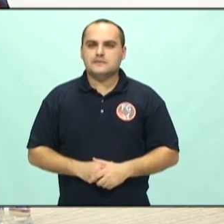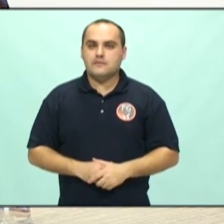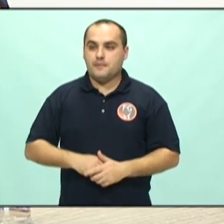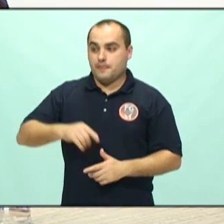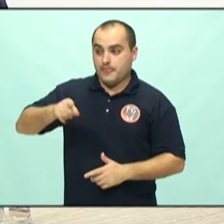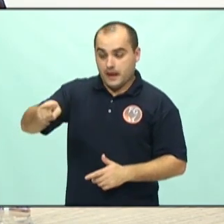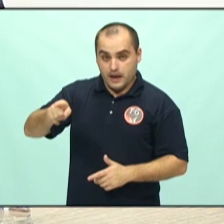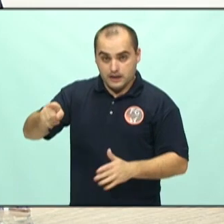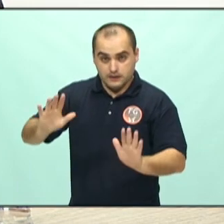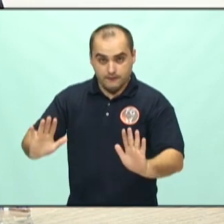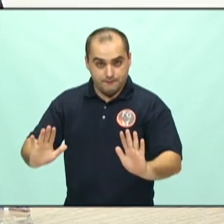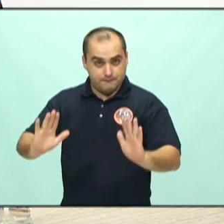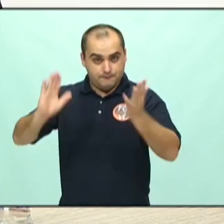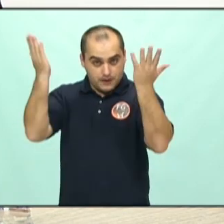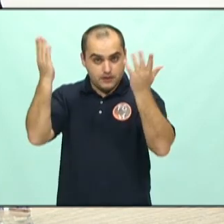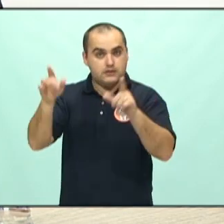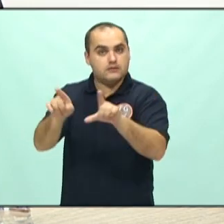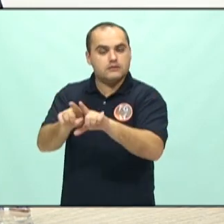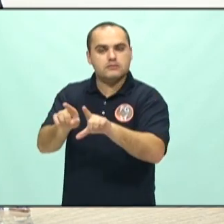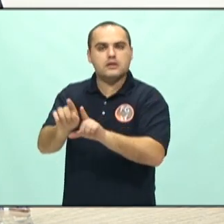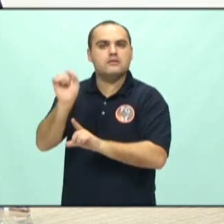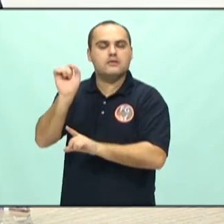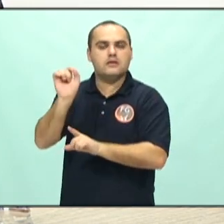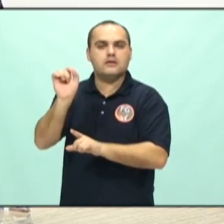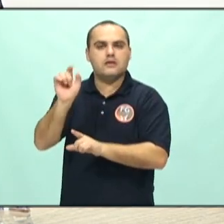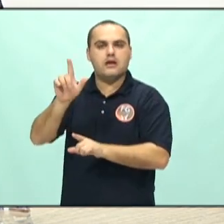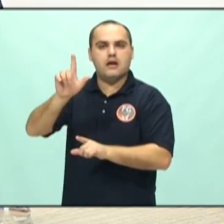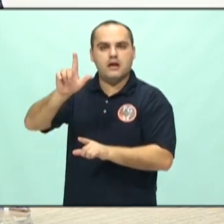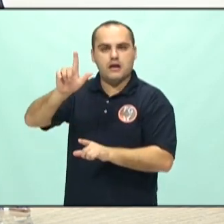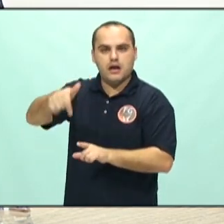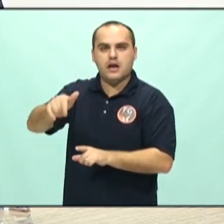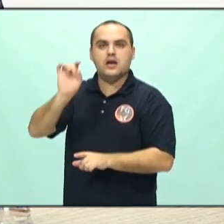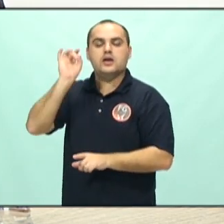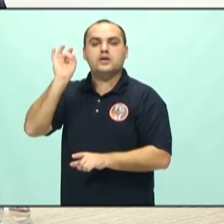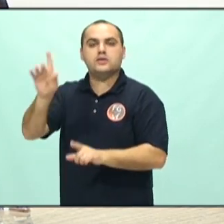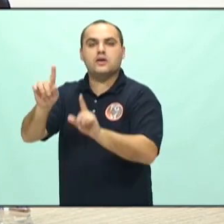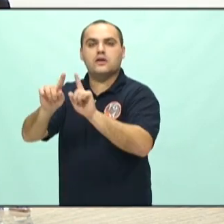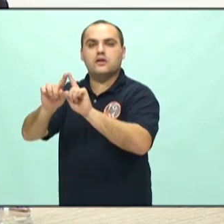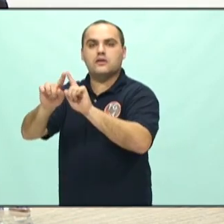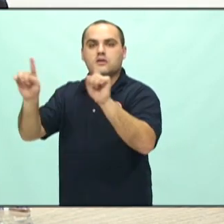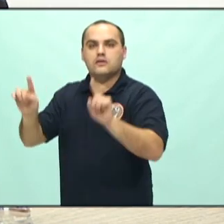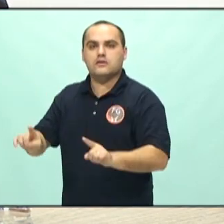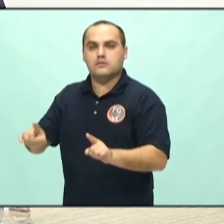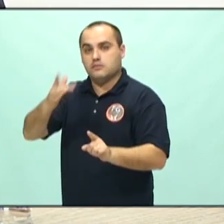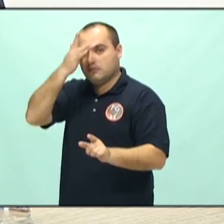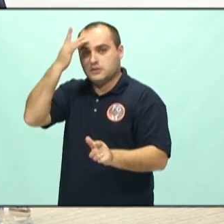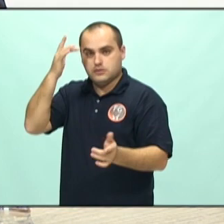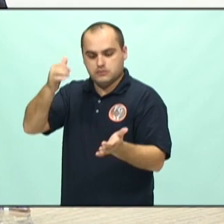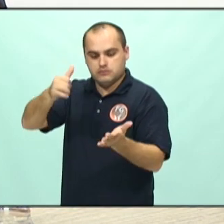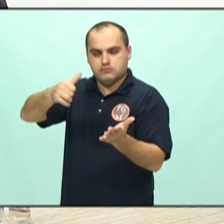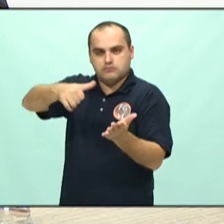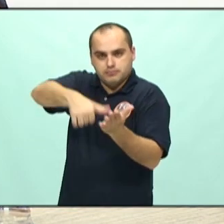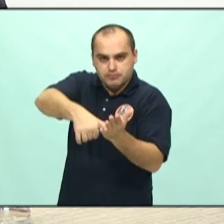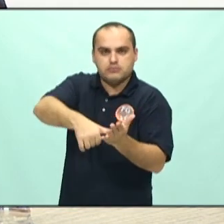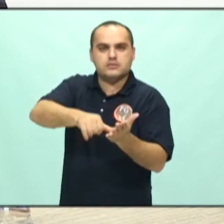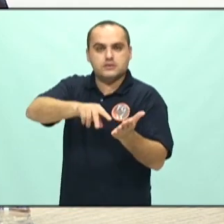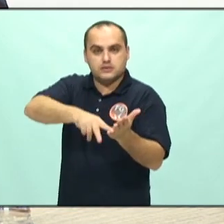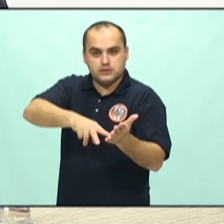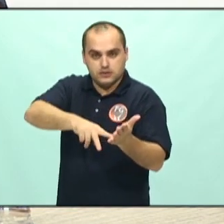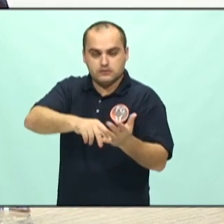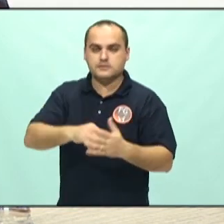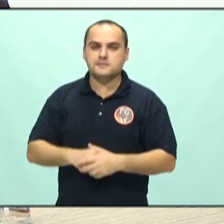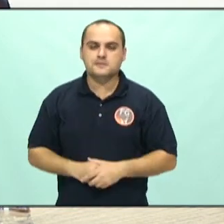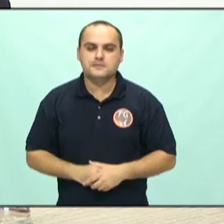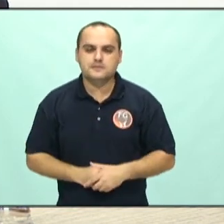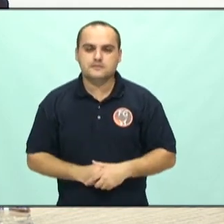essa confraternização ela está restrita, né? Ela é somente para os servidores filiados ao sindicato, né? O servidor ele pode